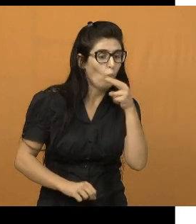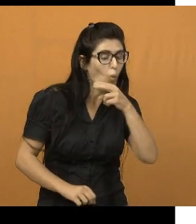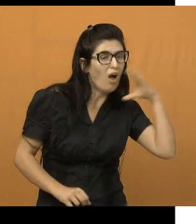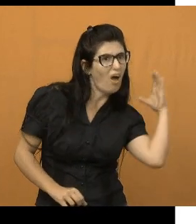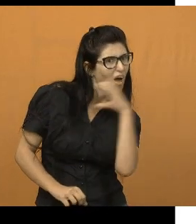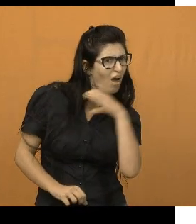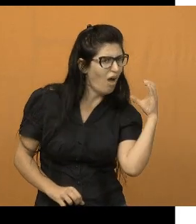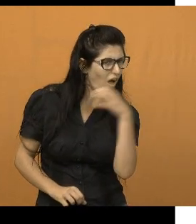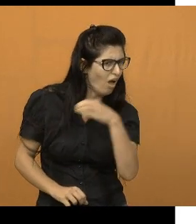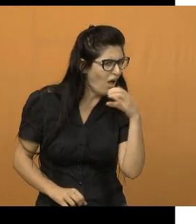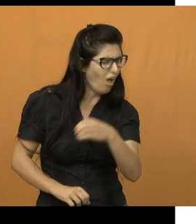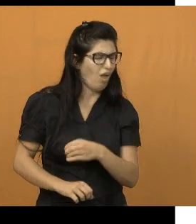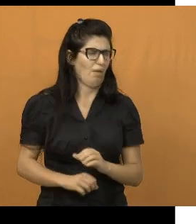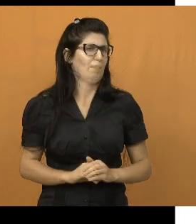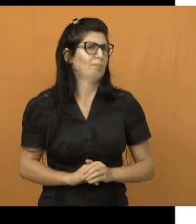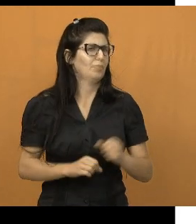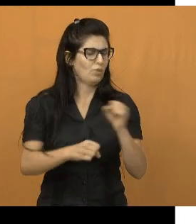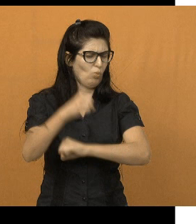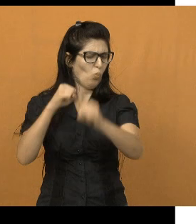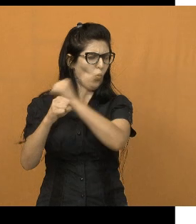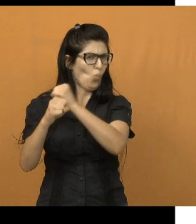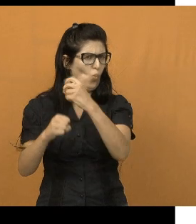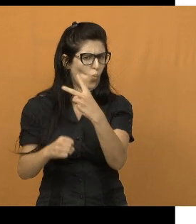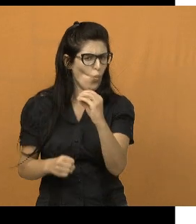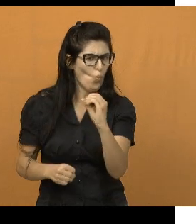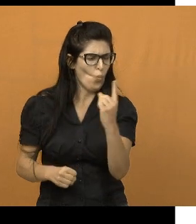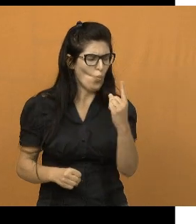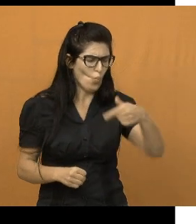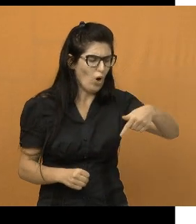urgências, fechamos o ano de 2017 com